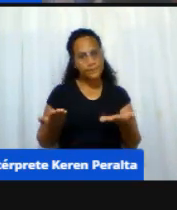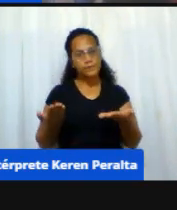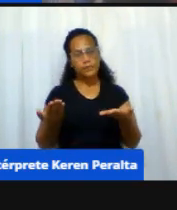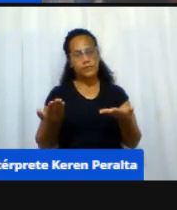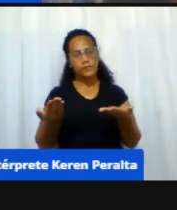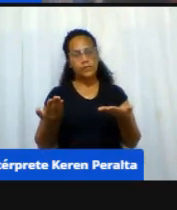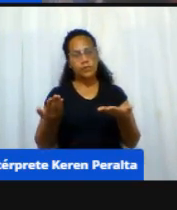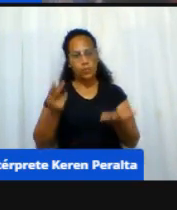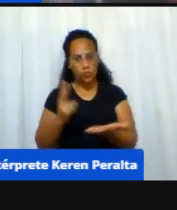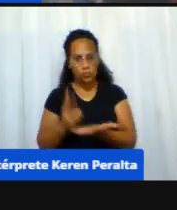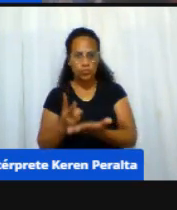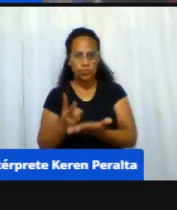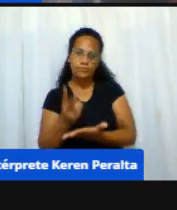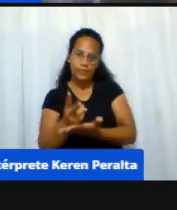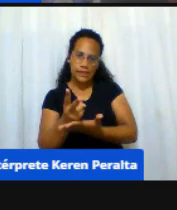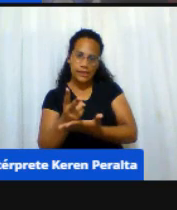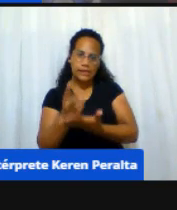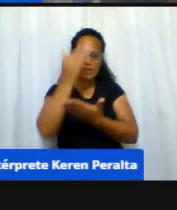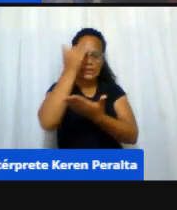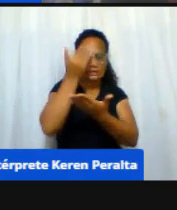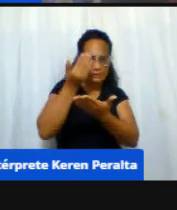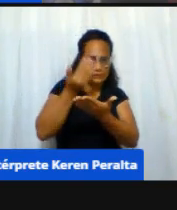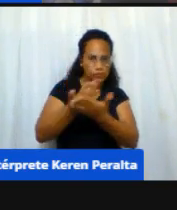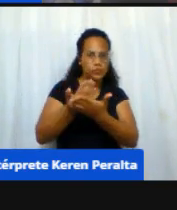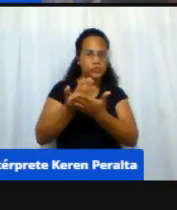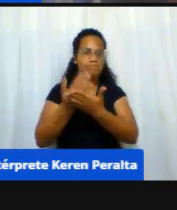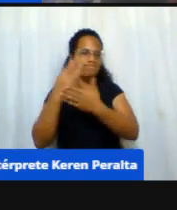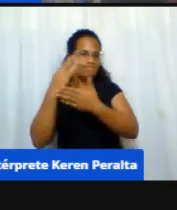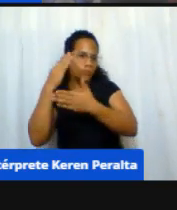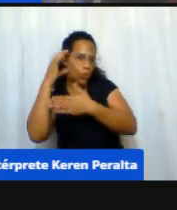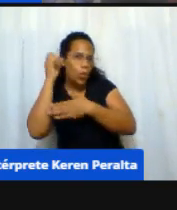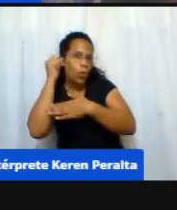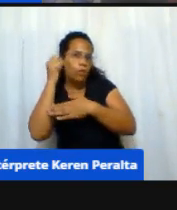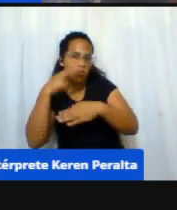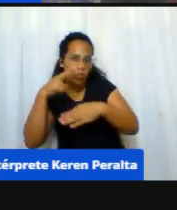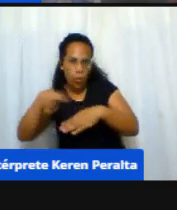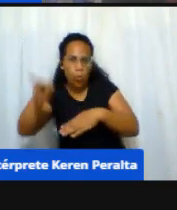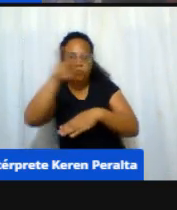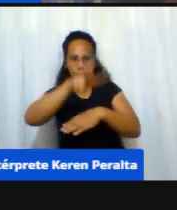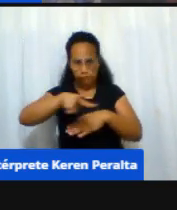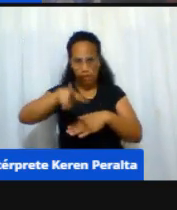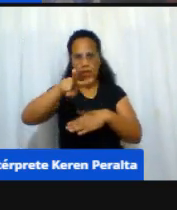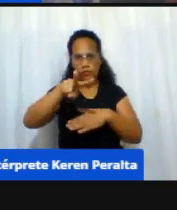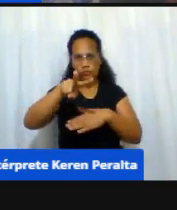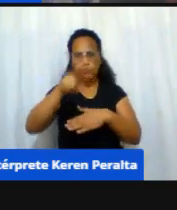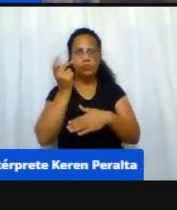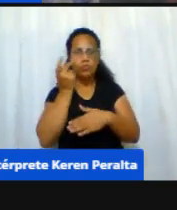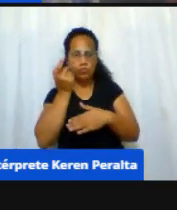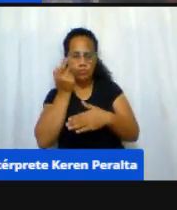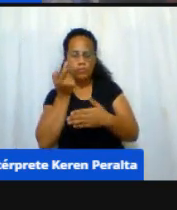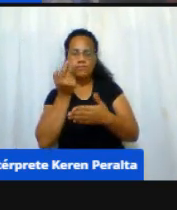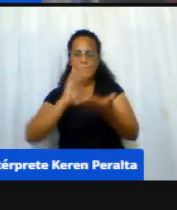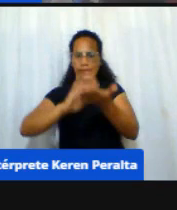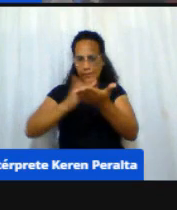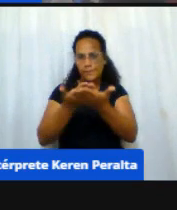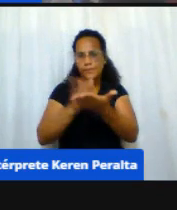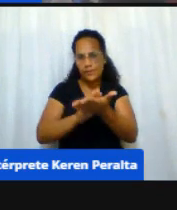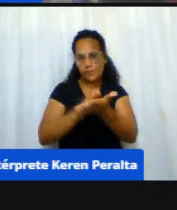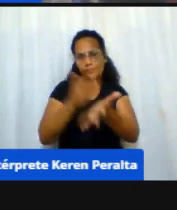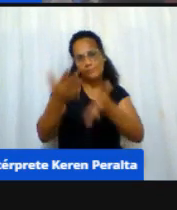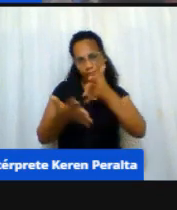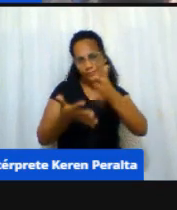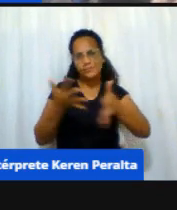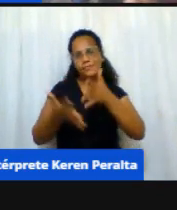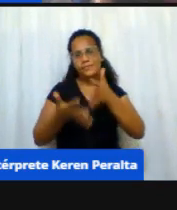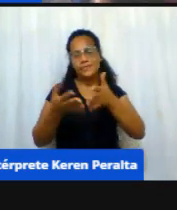saindo razoavelmente aos ouvintes, certo de que a interpretação em Libras está garantida. Portanto, caso haja